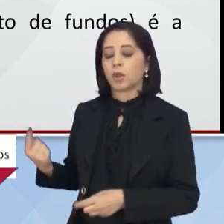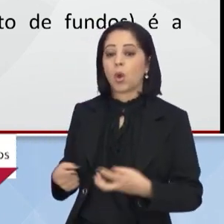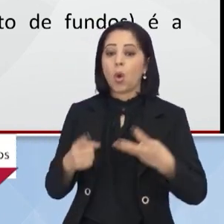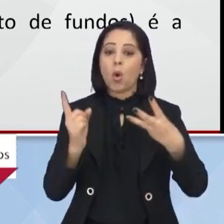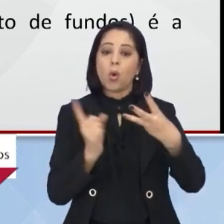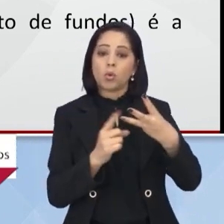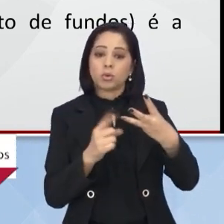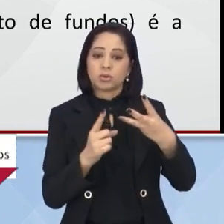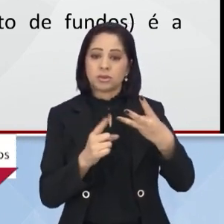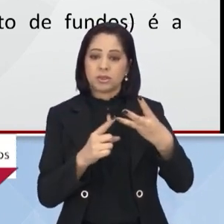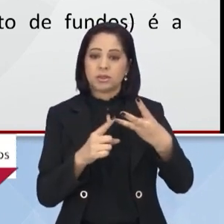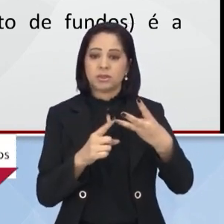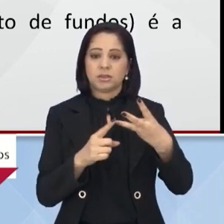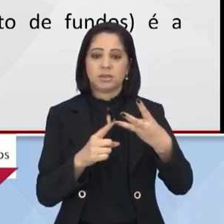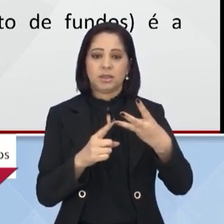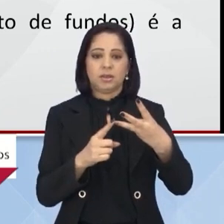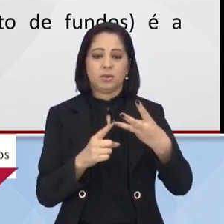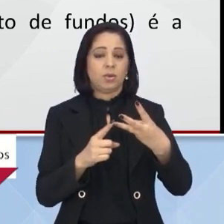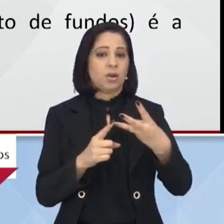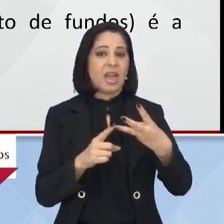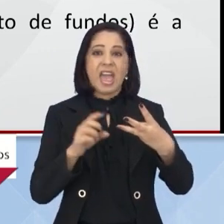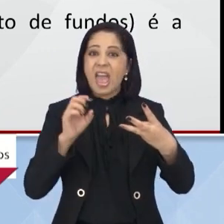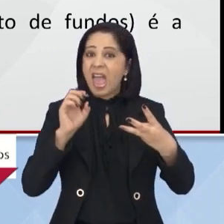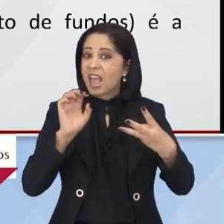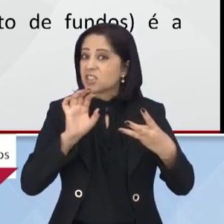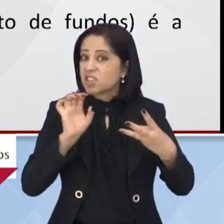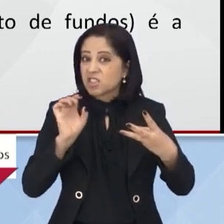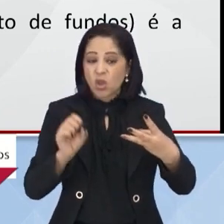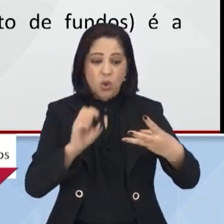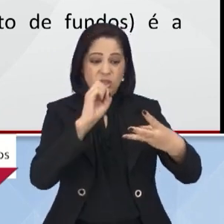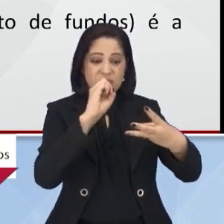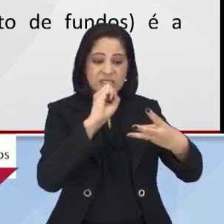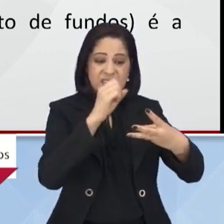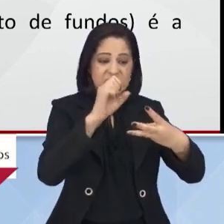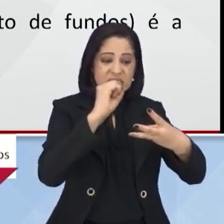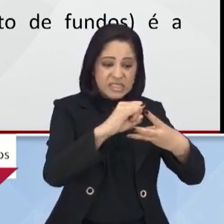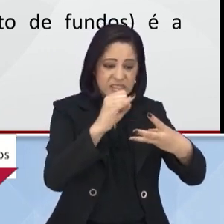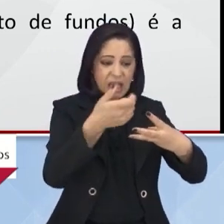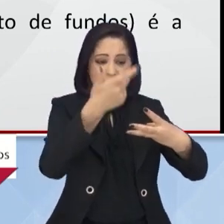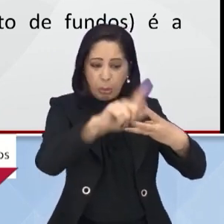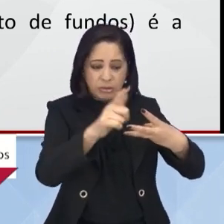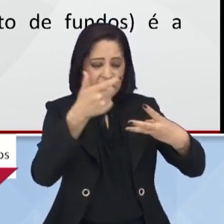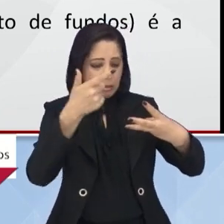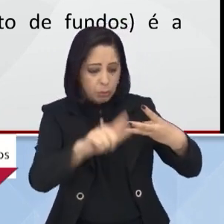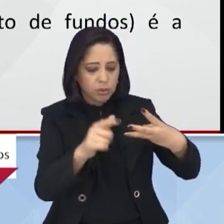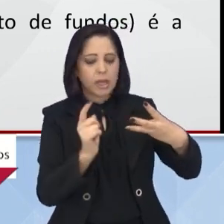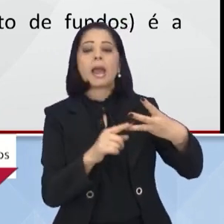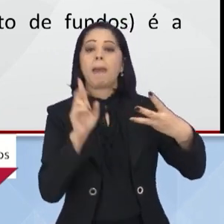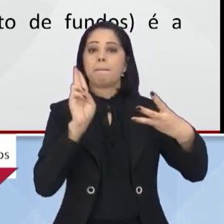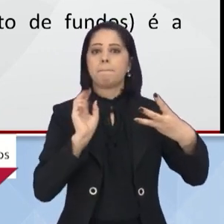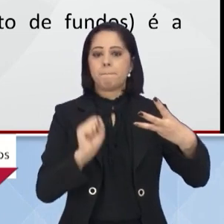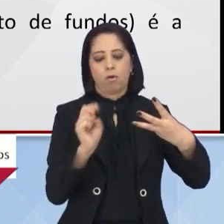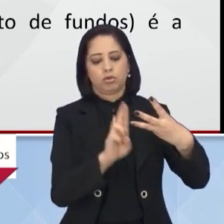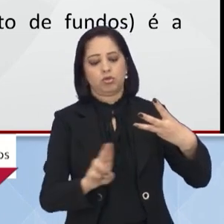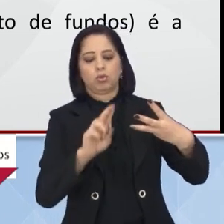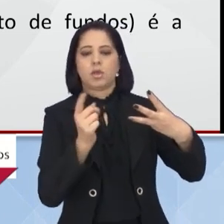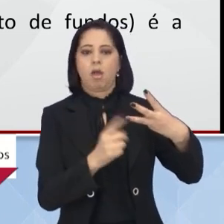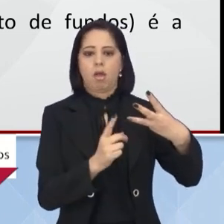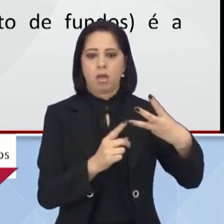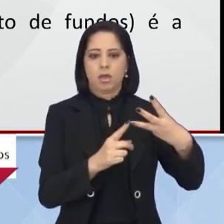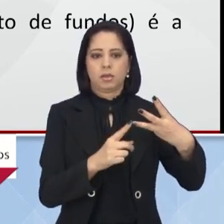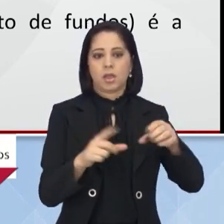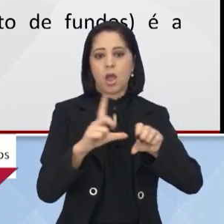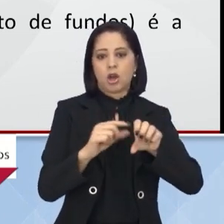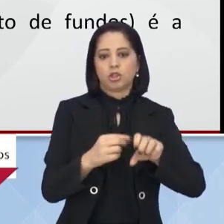exceção e aí a gente não tá falando nem de de lei de licitações né porque o adiantamento ele Tá previsto na 4320 né artigo